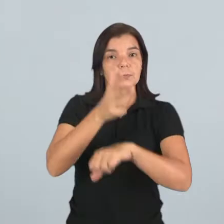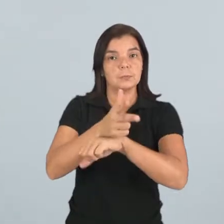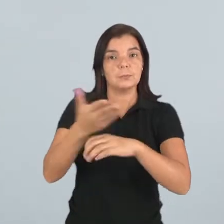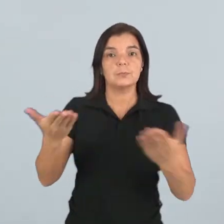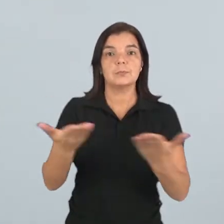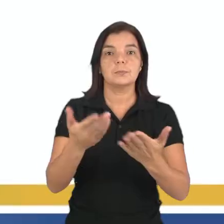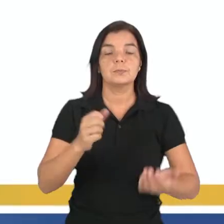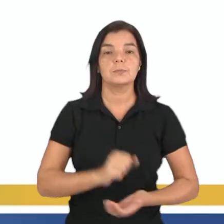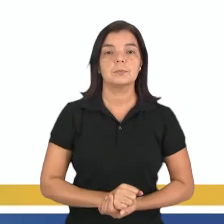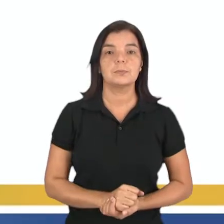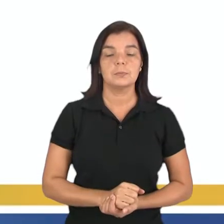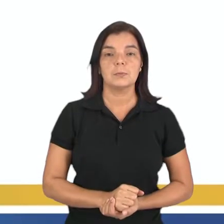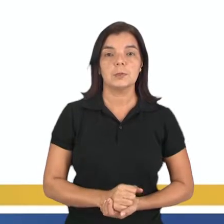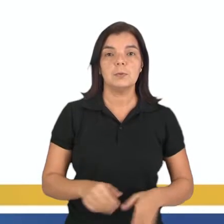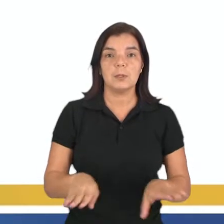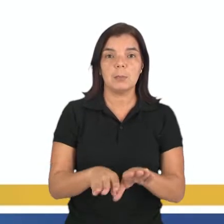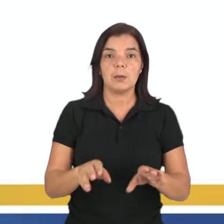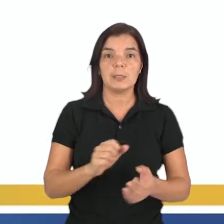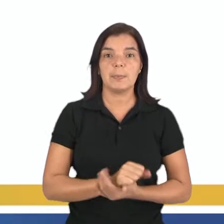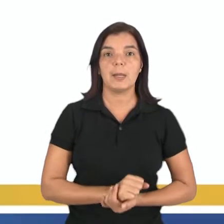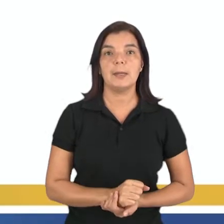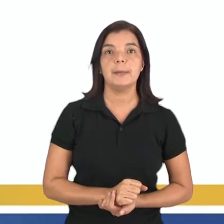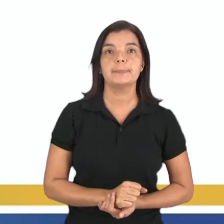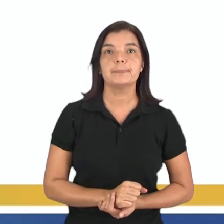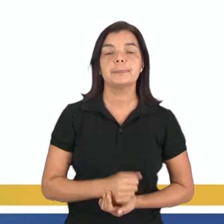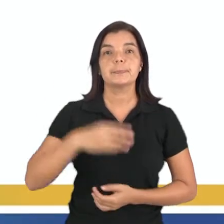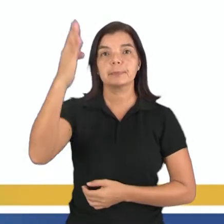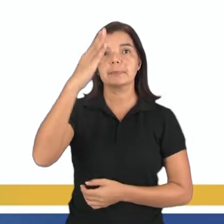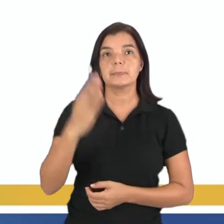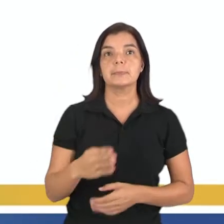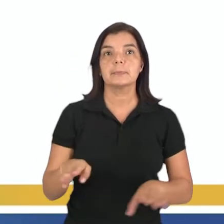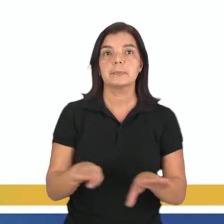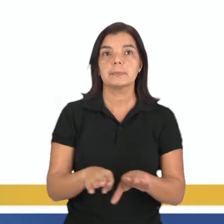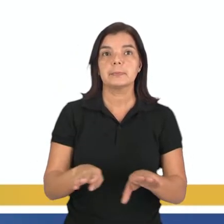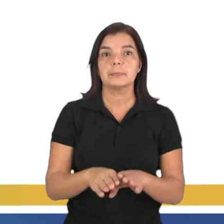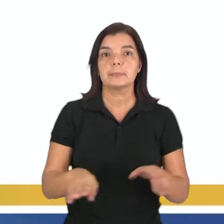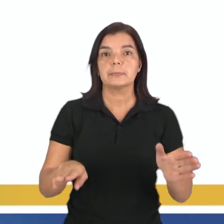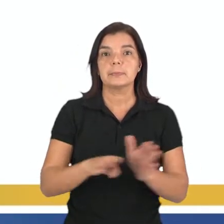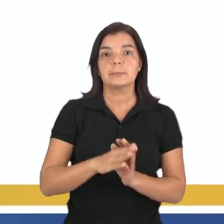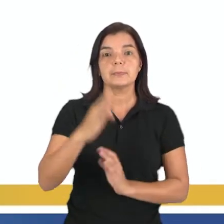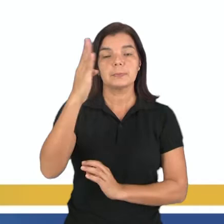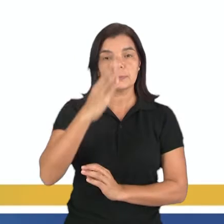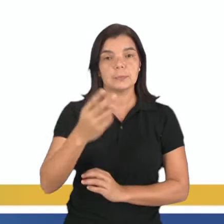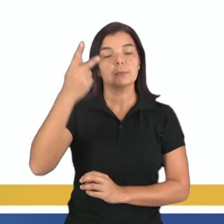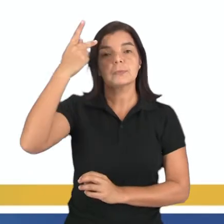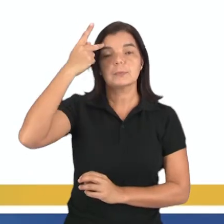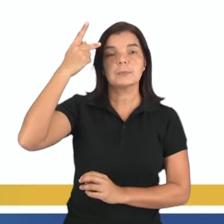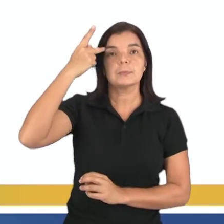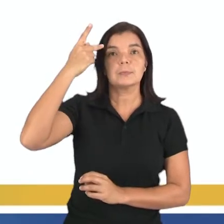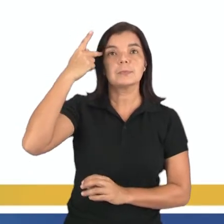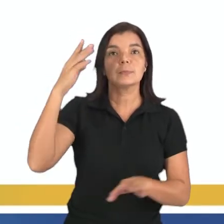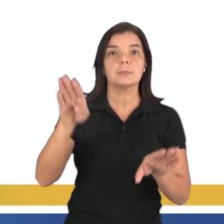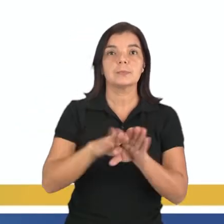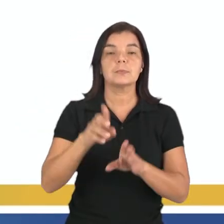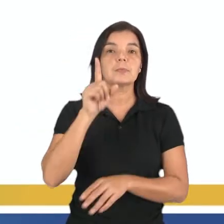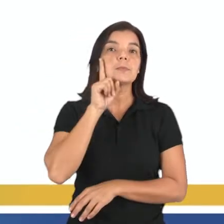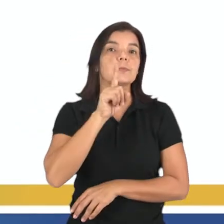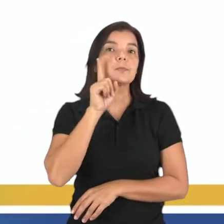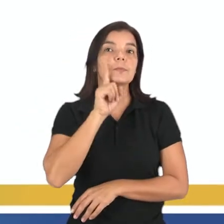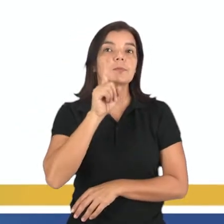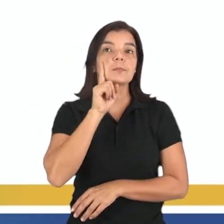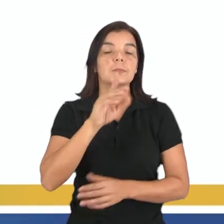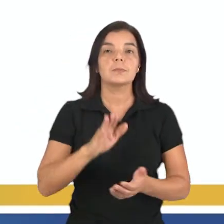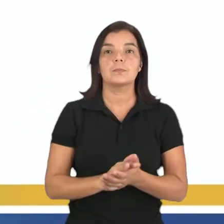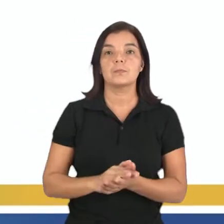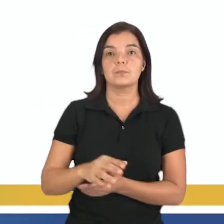isso. O esporte no Brasil. Quanto ao Brasil, a chegada do esporte se deu por São Paulo, né? Foi no Clube dos Ingleses,